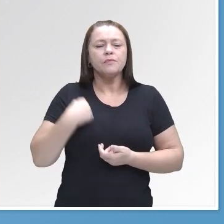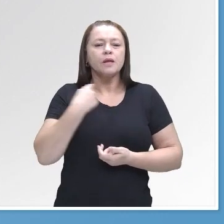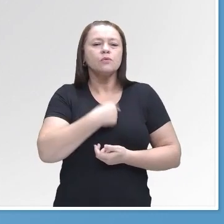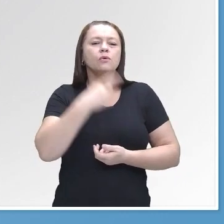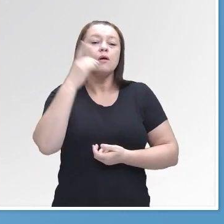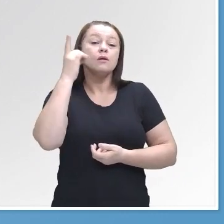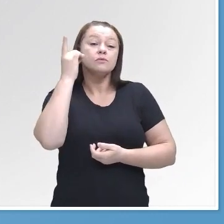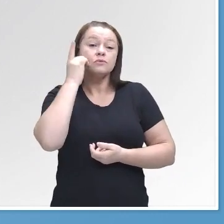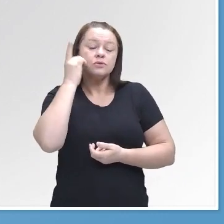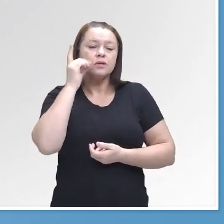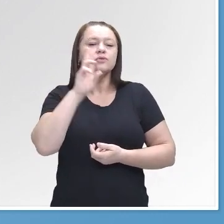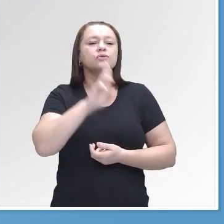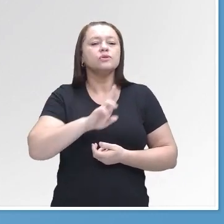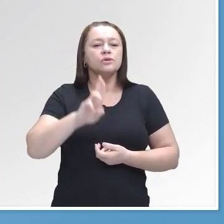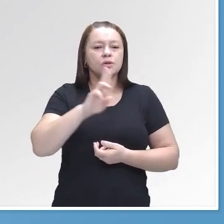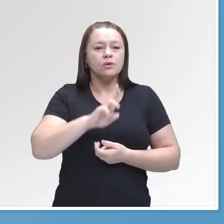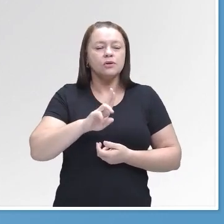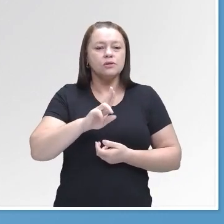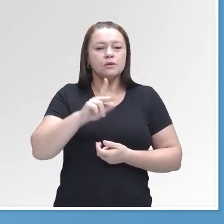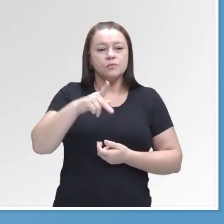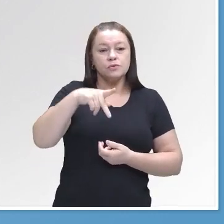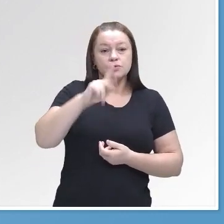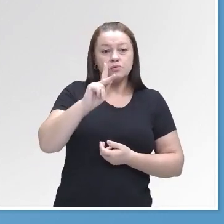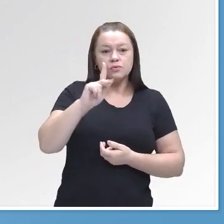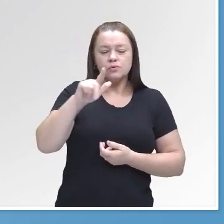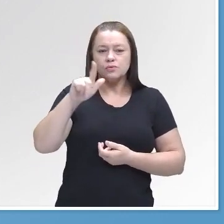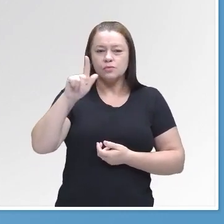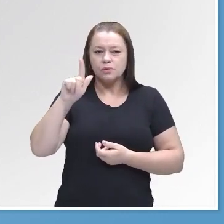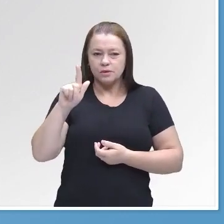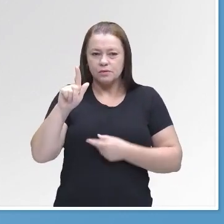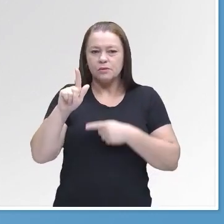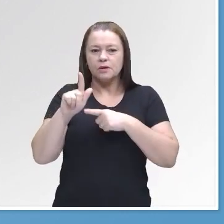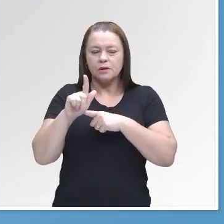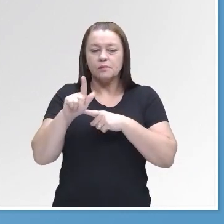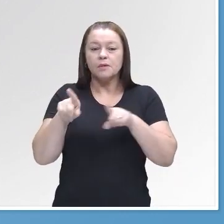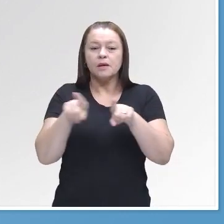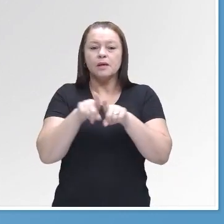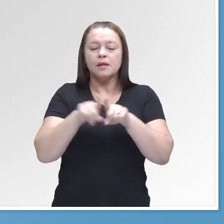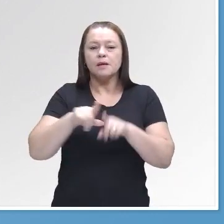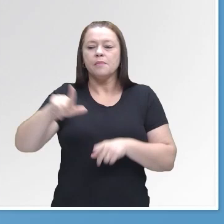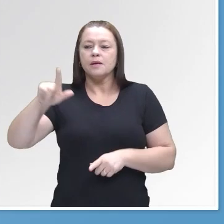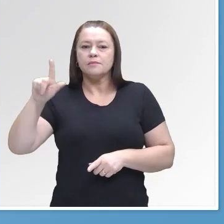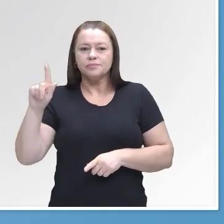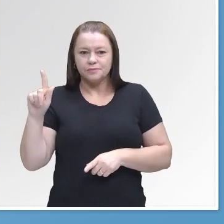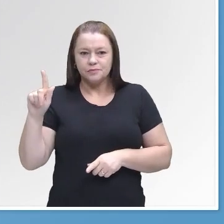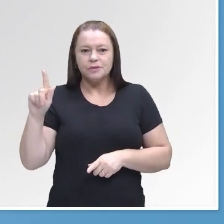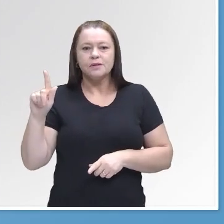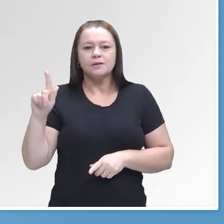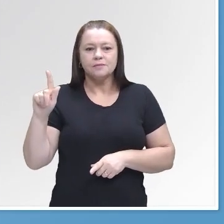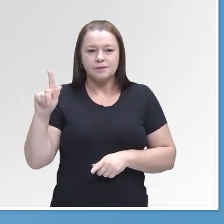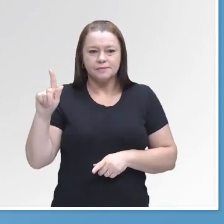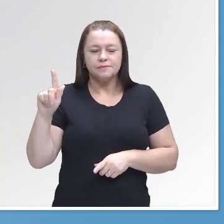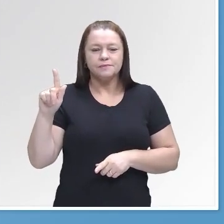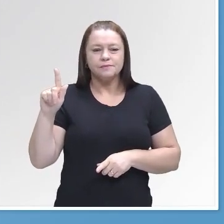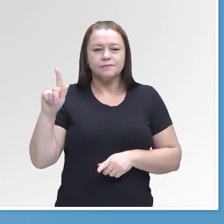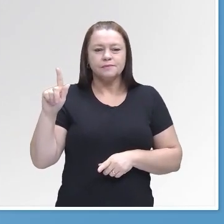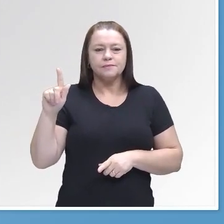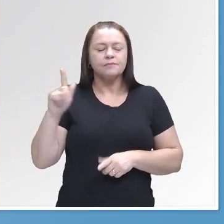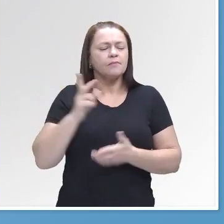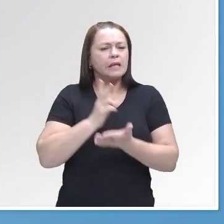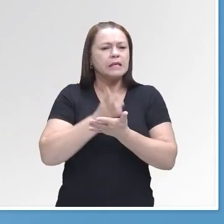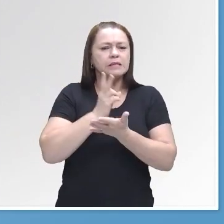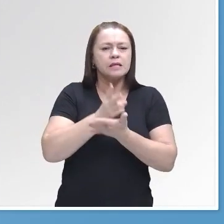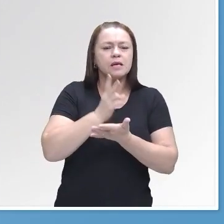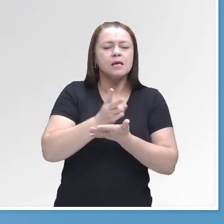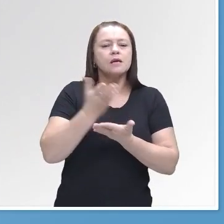cotidiano, usamos o quilograma e o grama